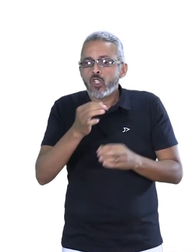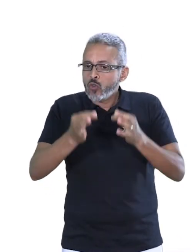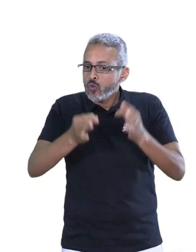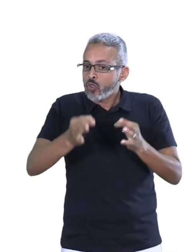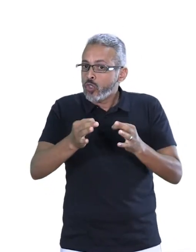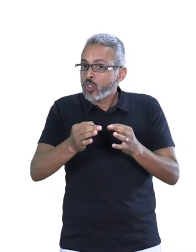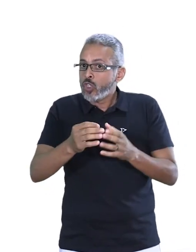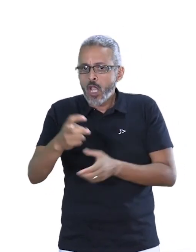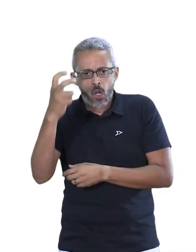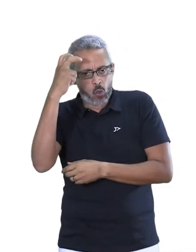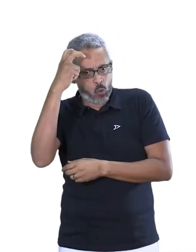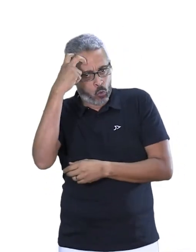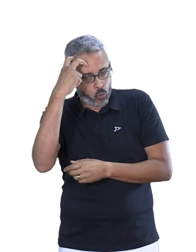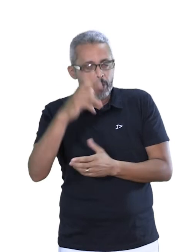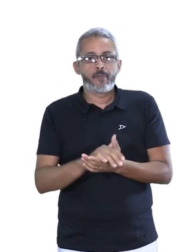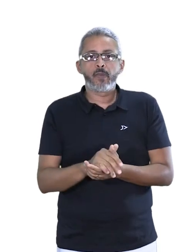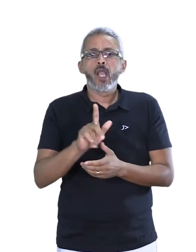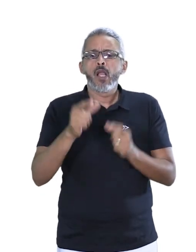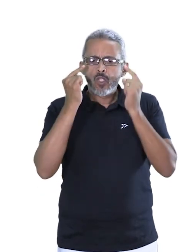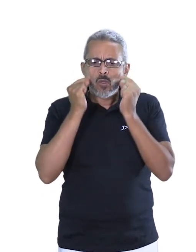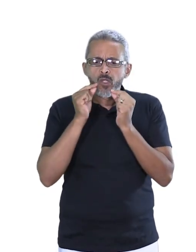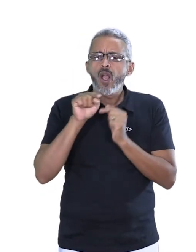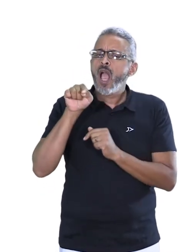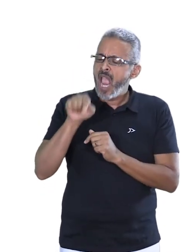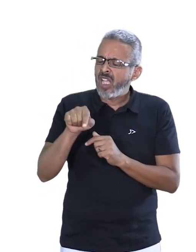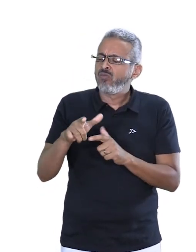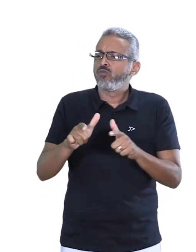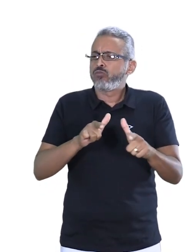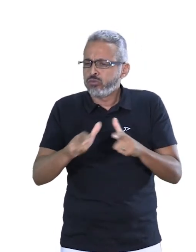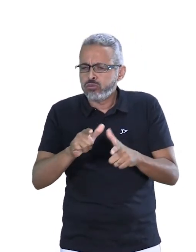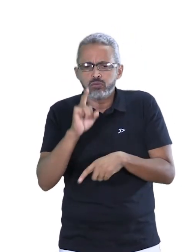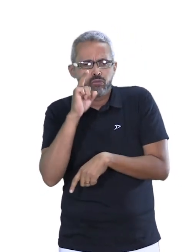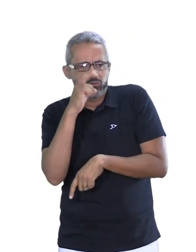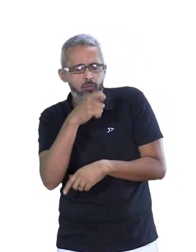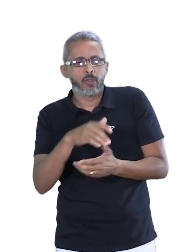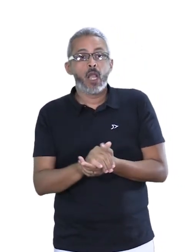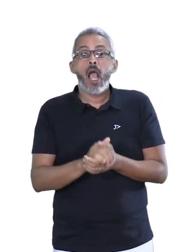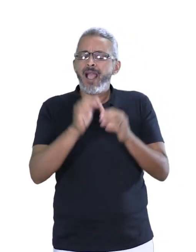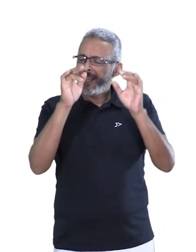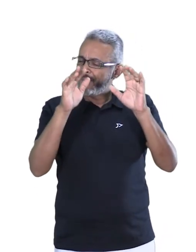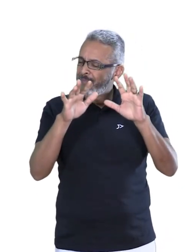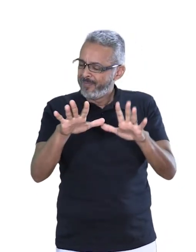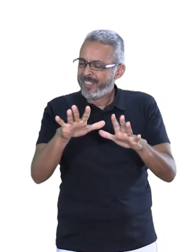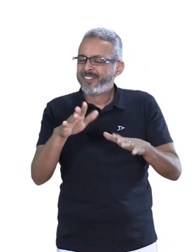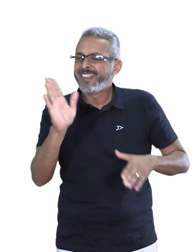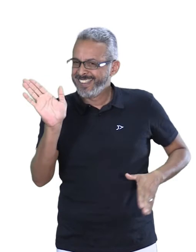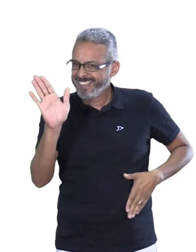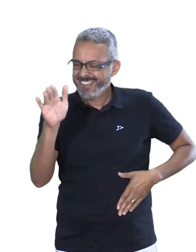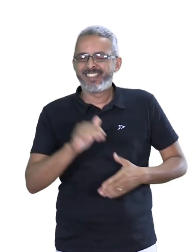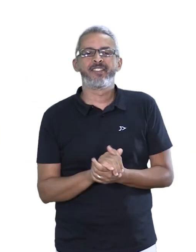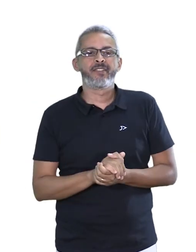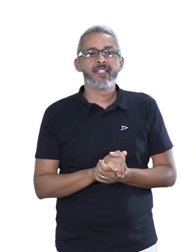da cultura pop. Seu Madruga é sim um sujeito batalhador, ainda que abençoado com o